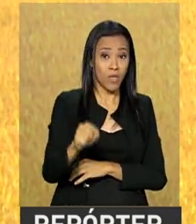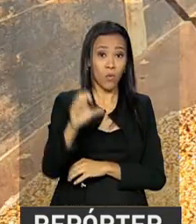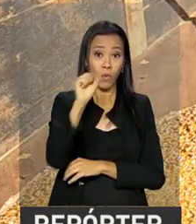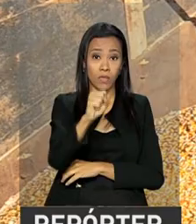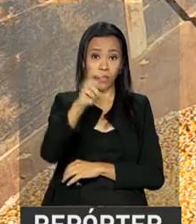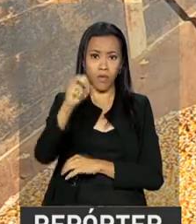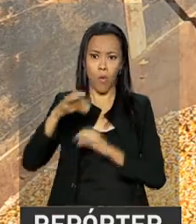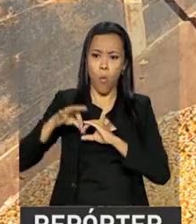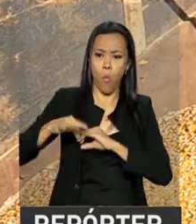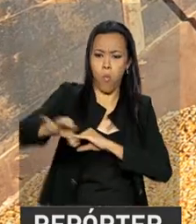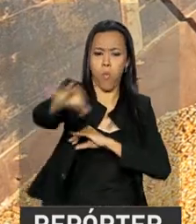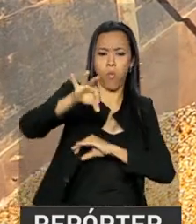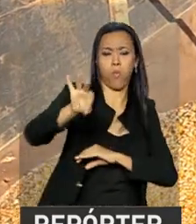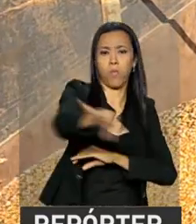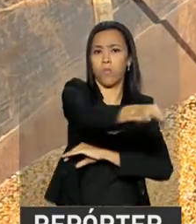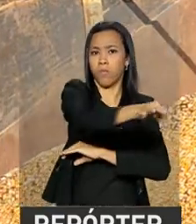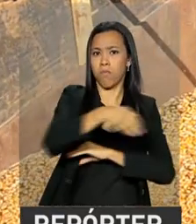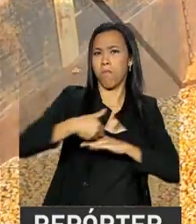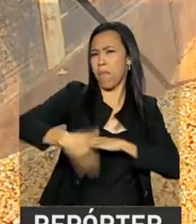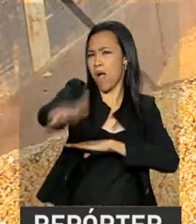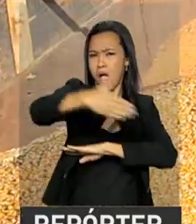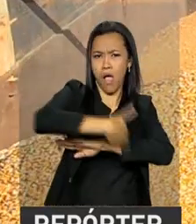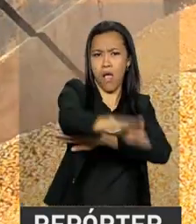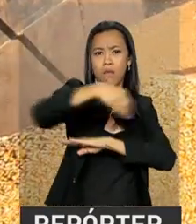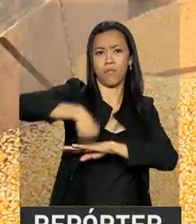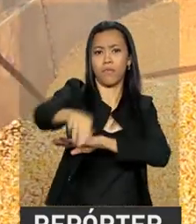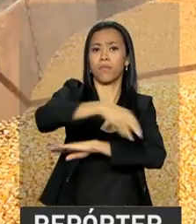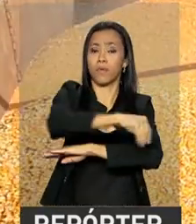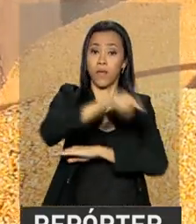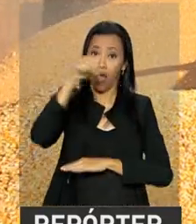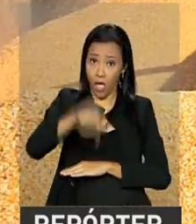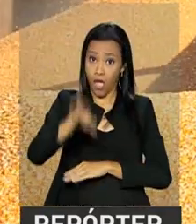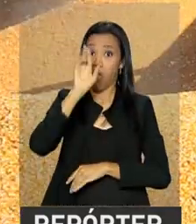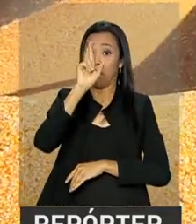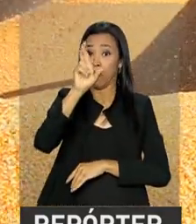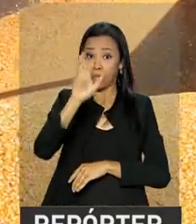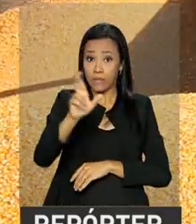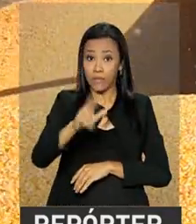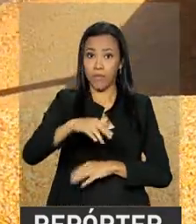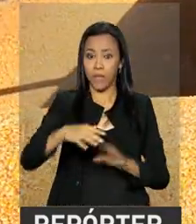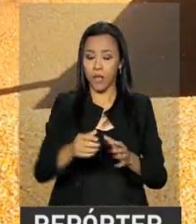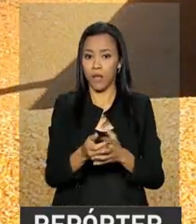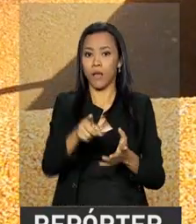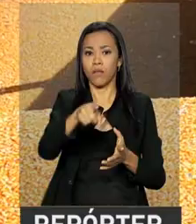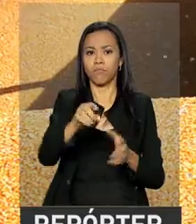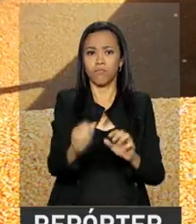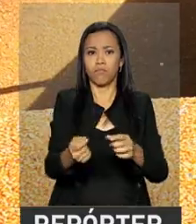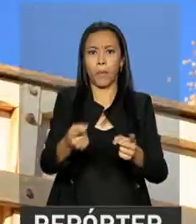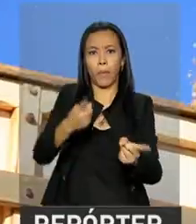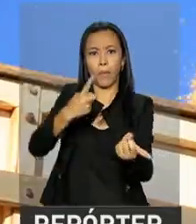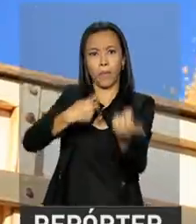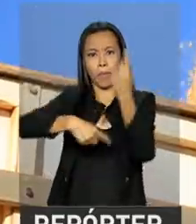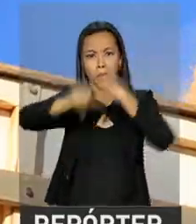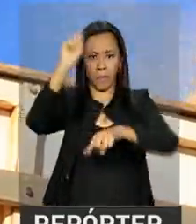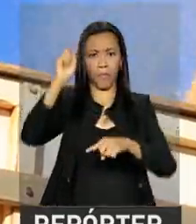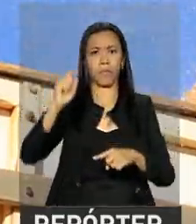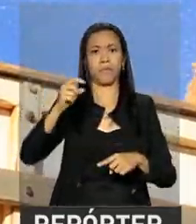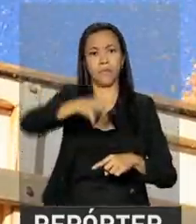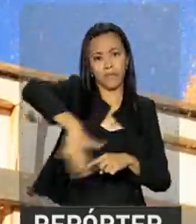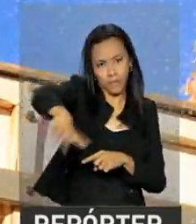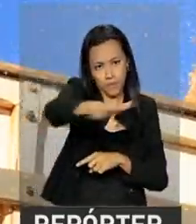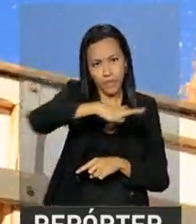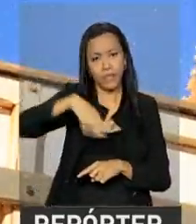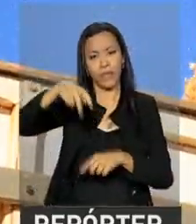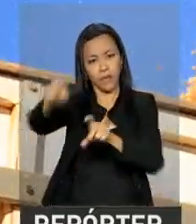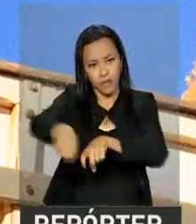hact os grãos estão entre os responsáveis pelo aumento da produtividade agropecuária brasileira nos últimos anos segundo um